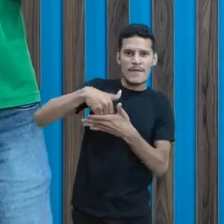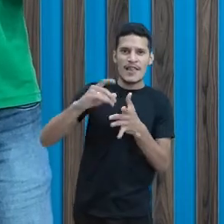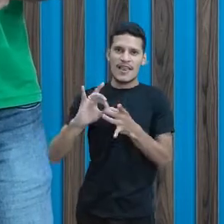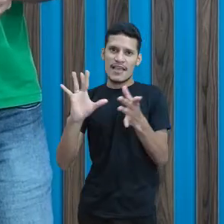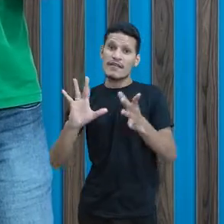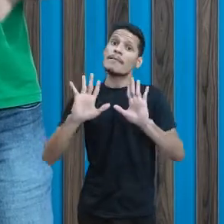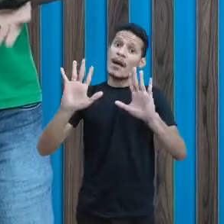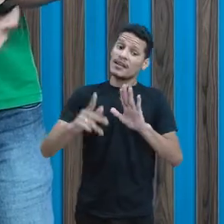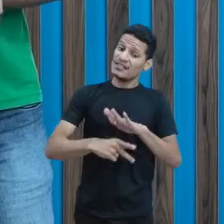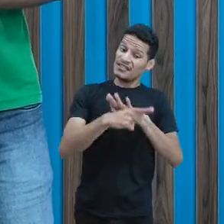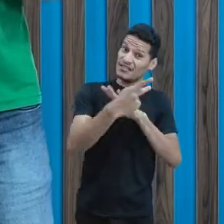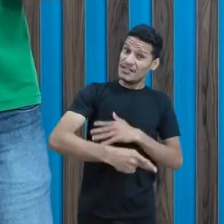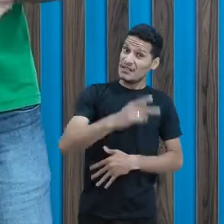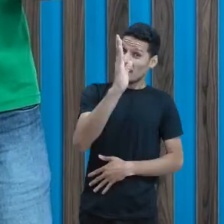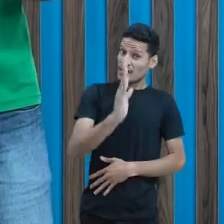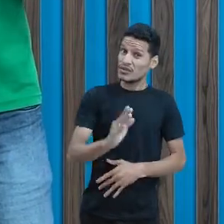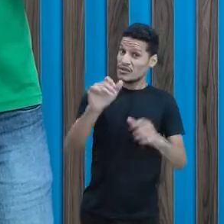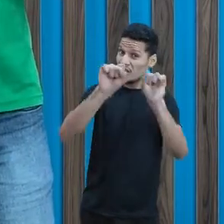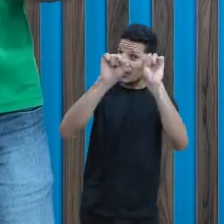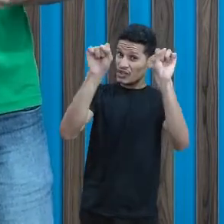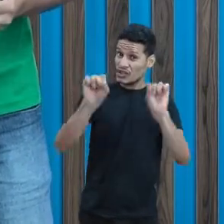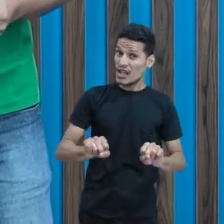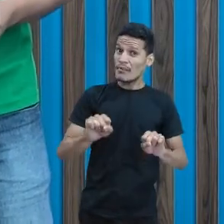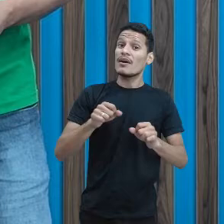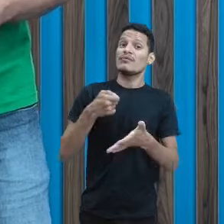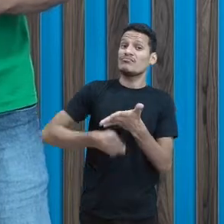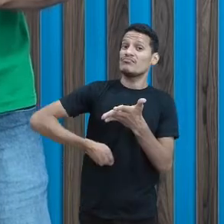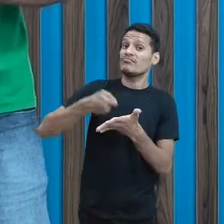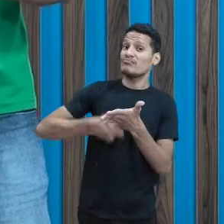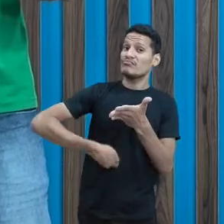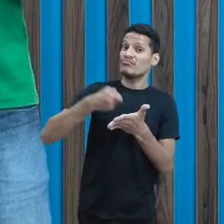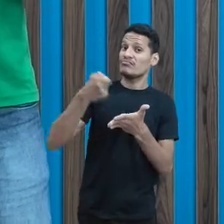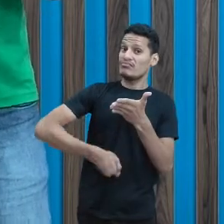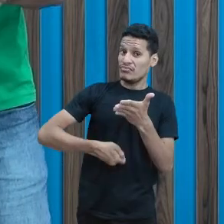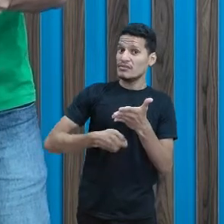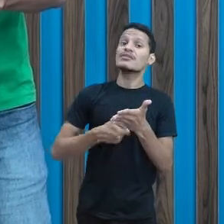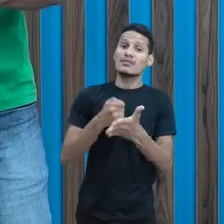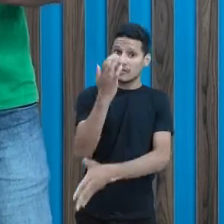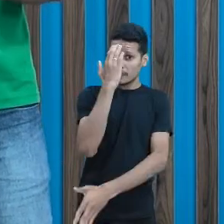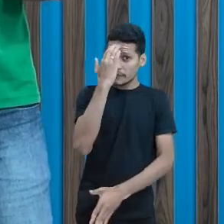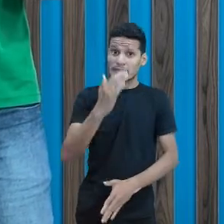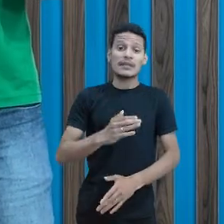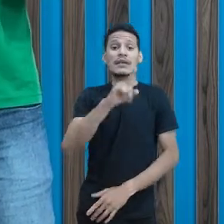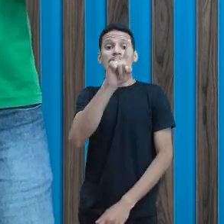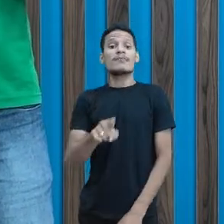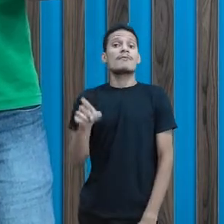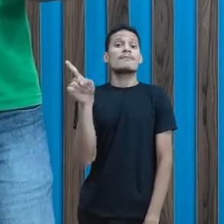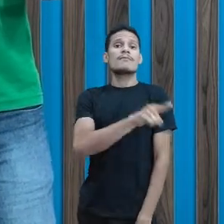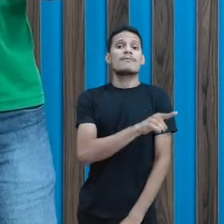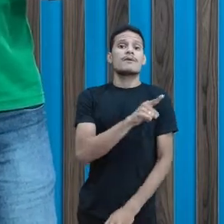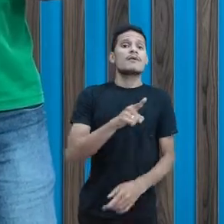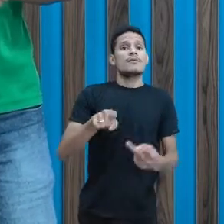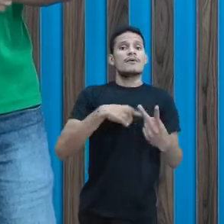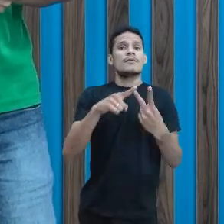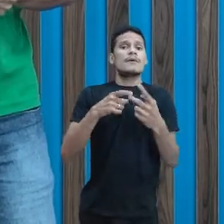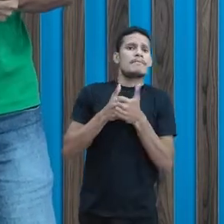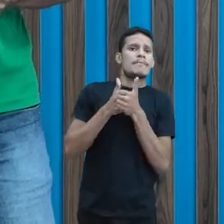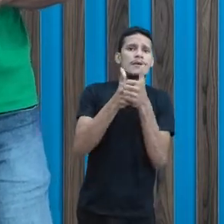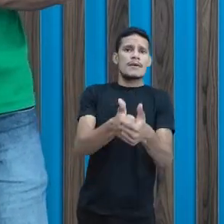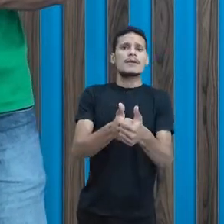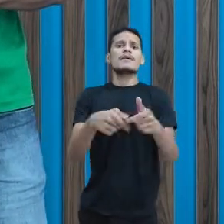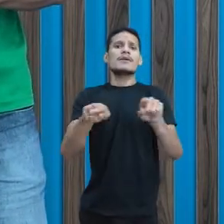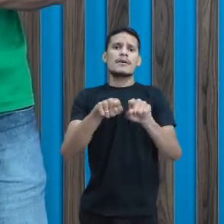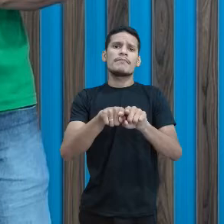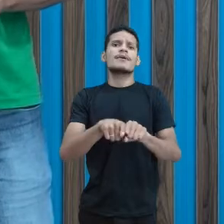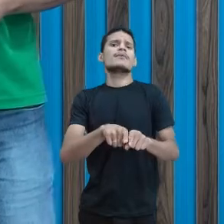lado, vivia um sistema, um regime ditatorial, onde se censurava, onde se perseguia, torturava e